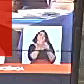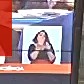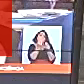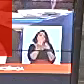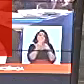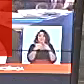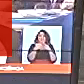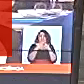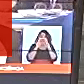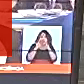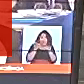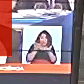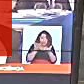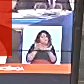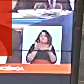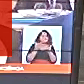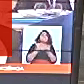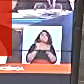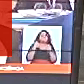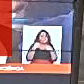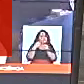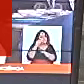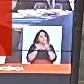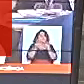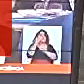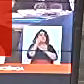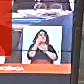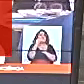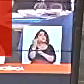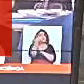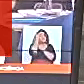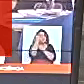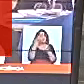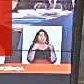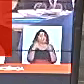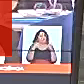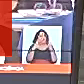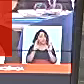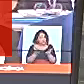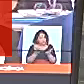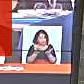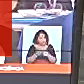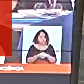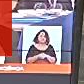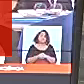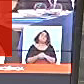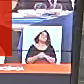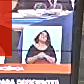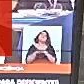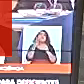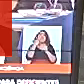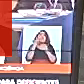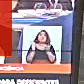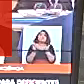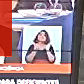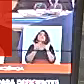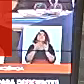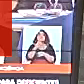por isso a importância desse debate, dessa audiência hoje. Passo a palavra a Diego Pessoa